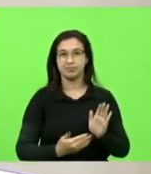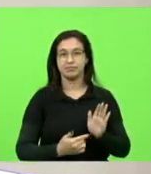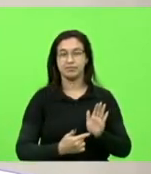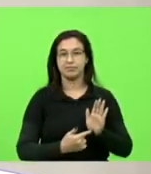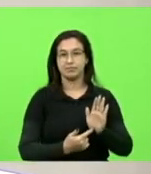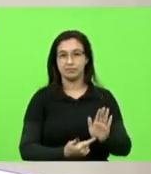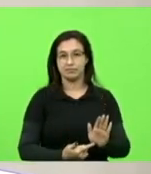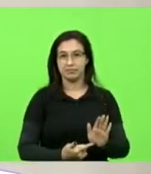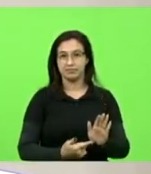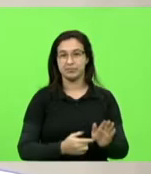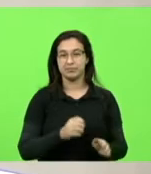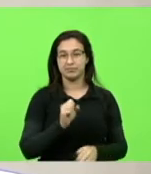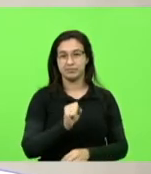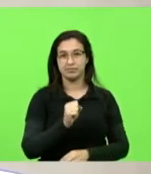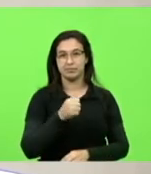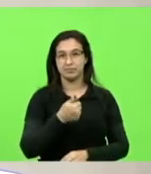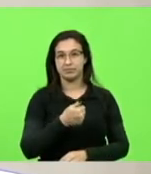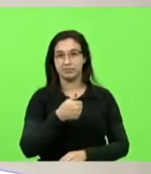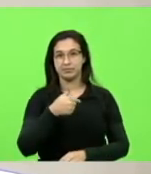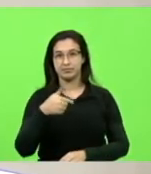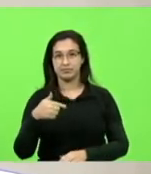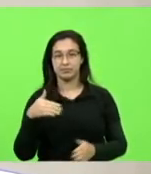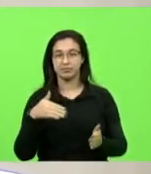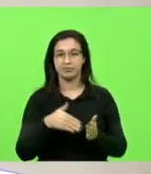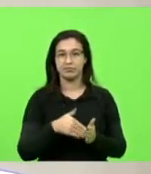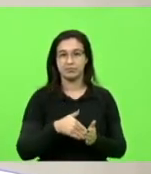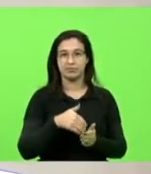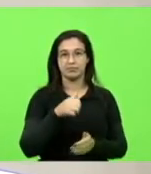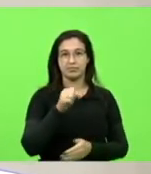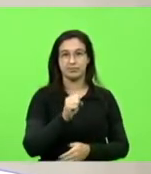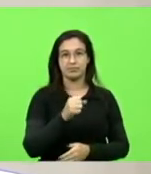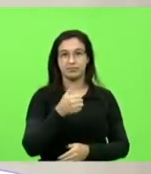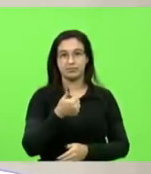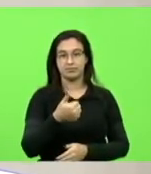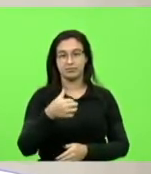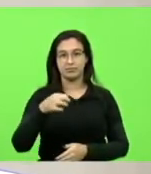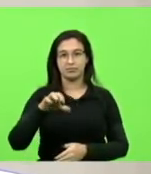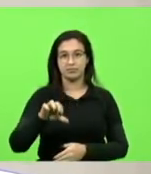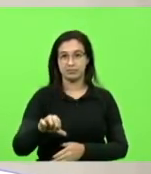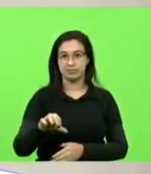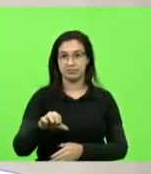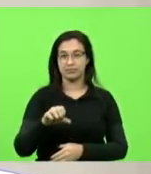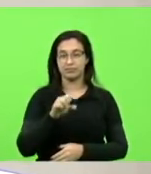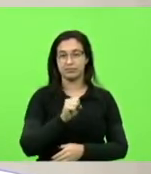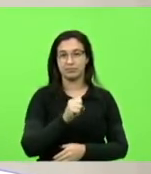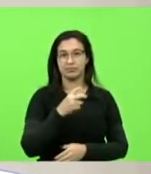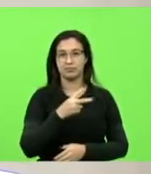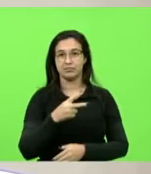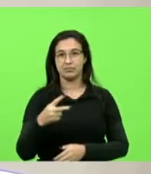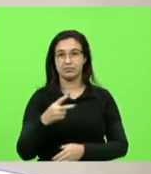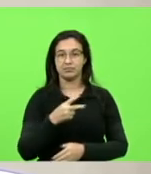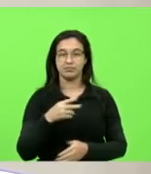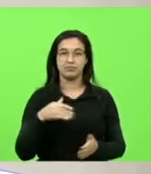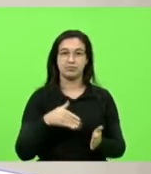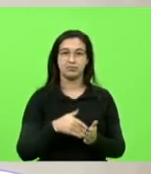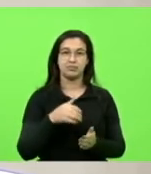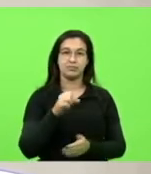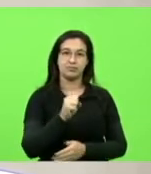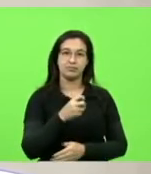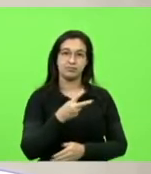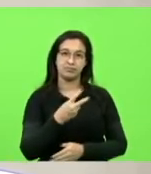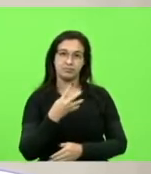817 a 819, 822 a 824 e